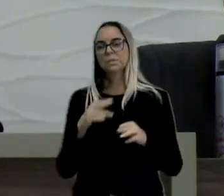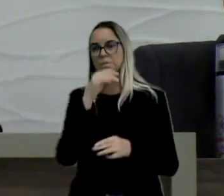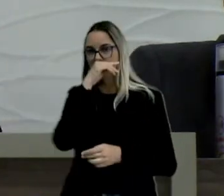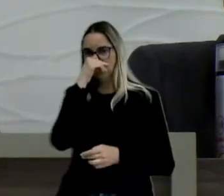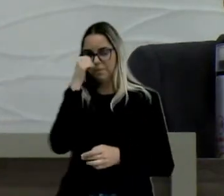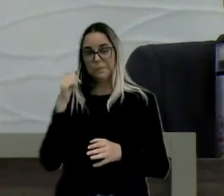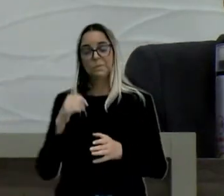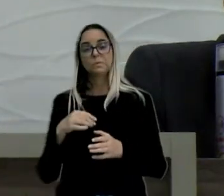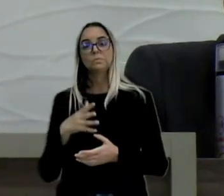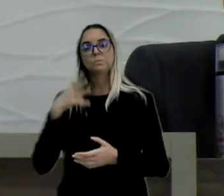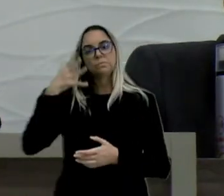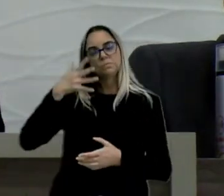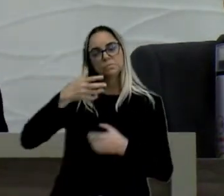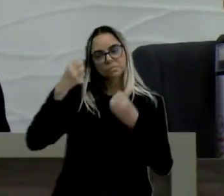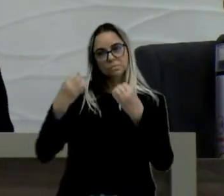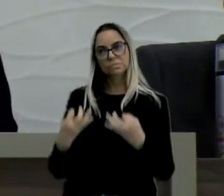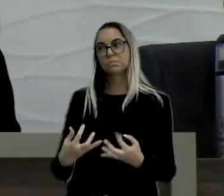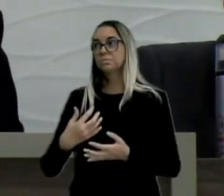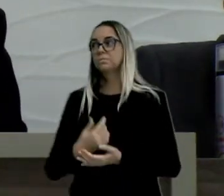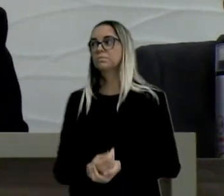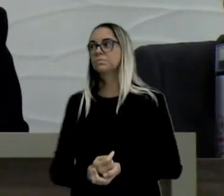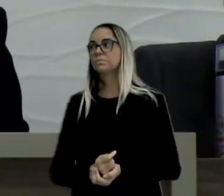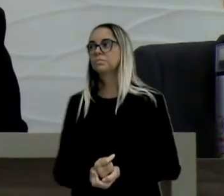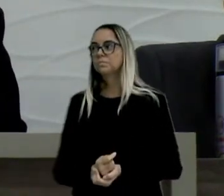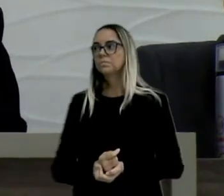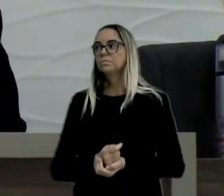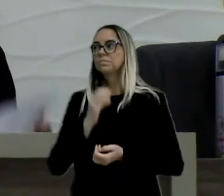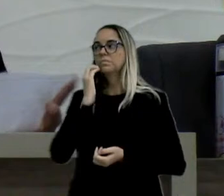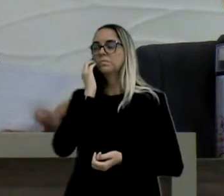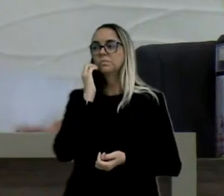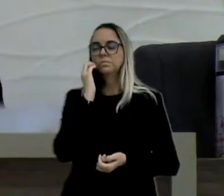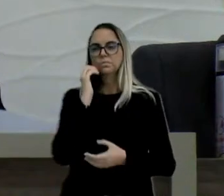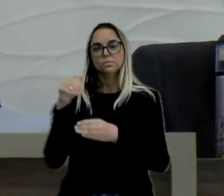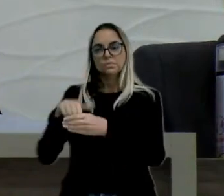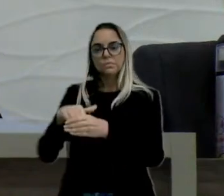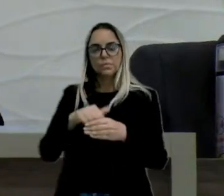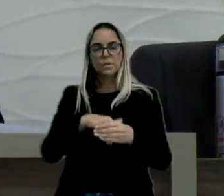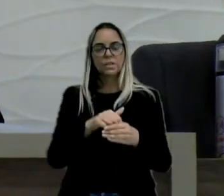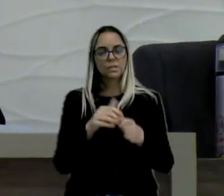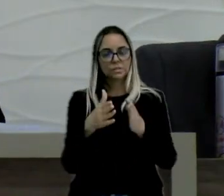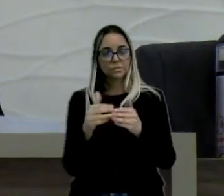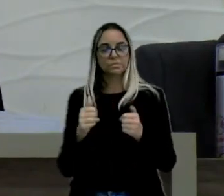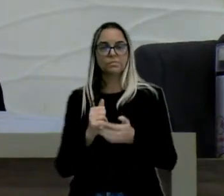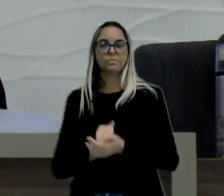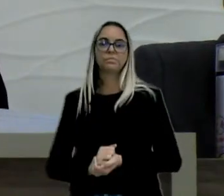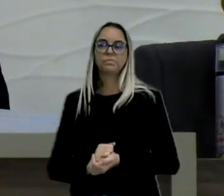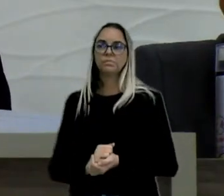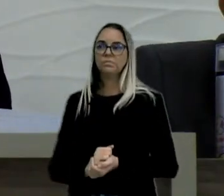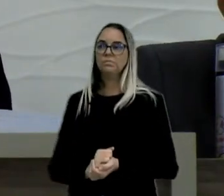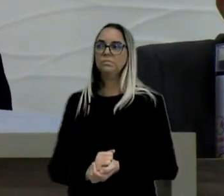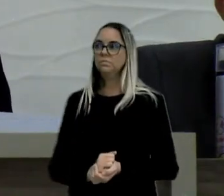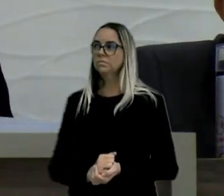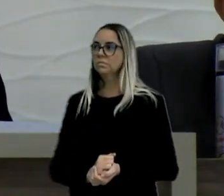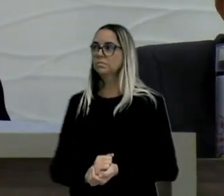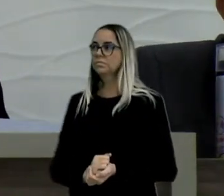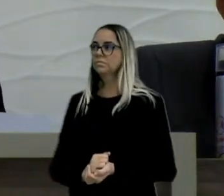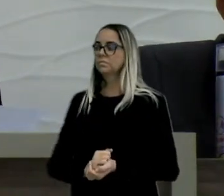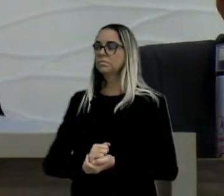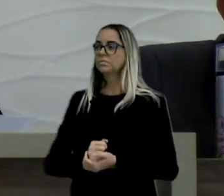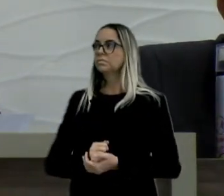requerimento eu não já discuti eu disse eu vou dar que o ministério público vai ter uma reunião com